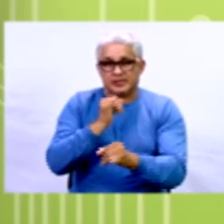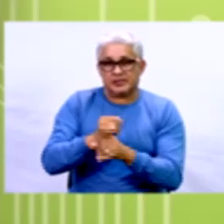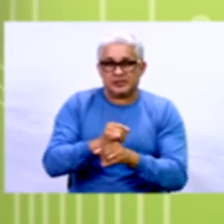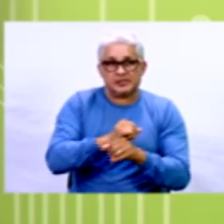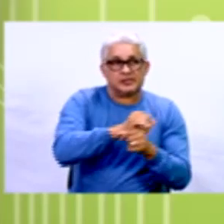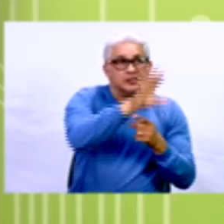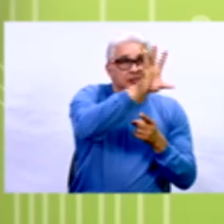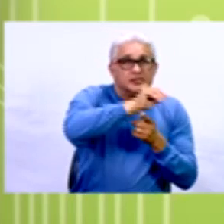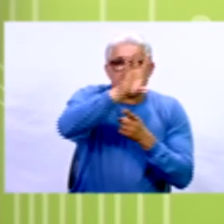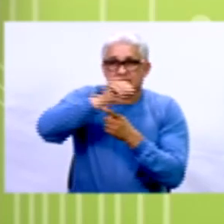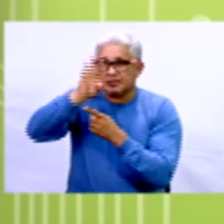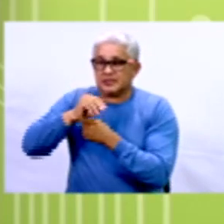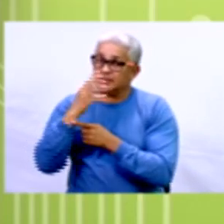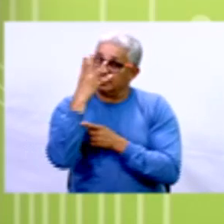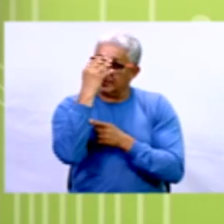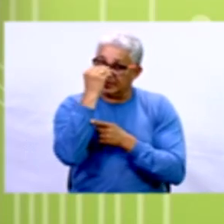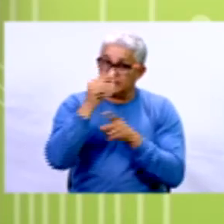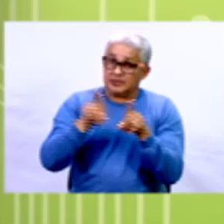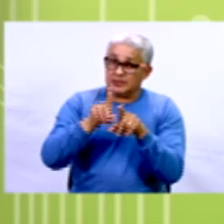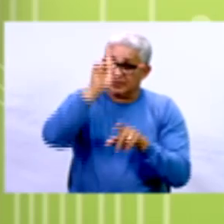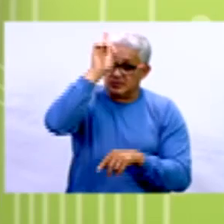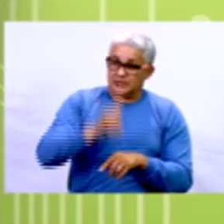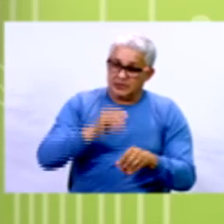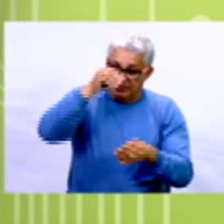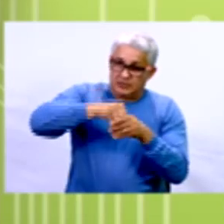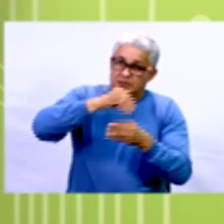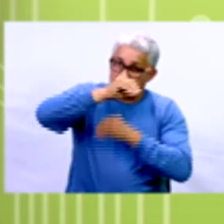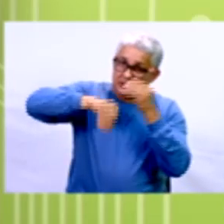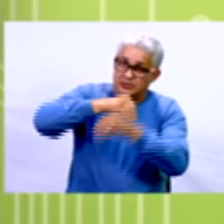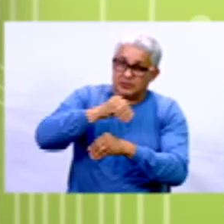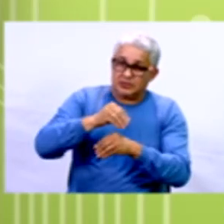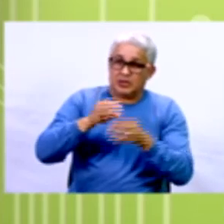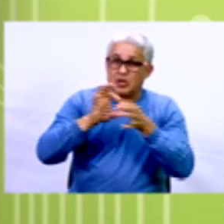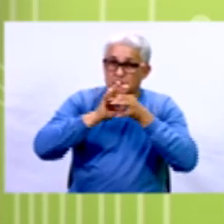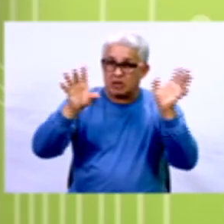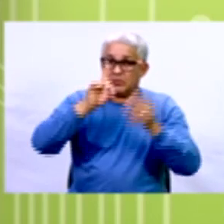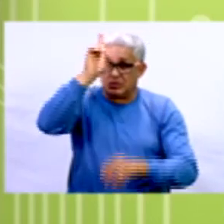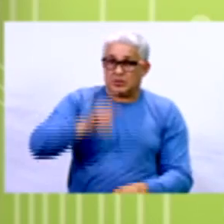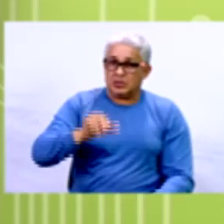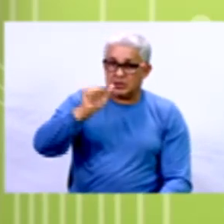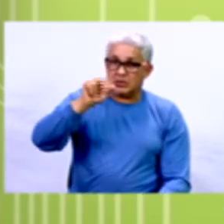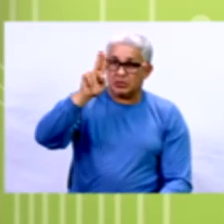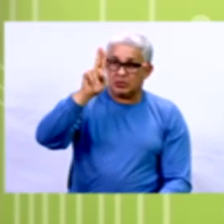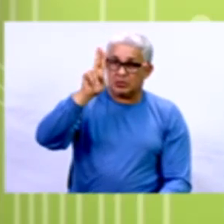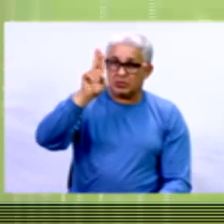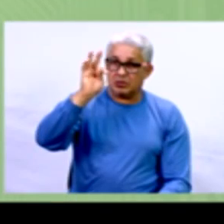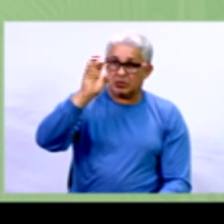buscar essas imagens com direitos autorais livres, ok?